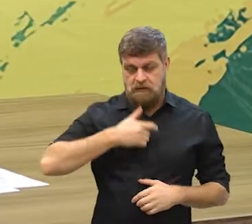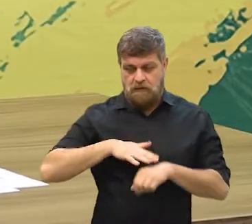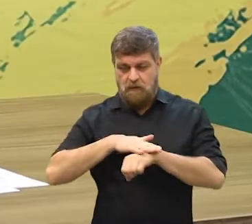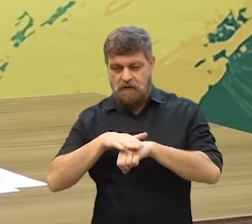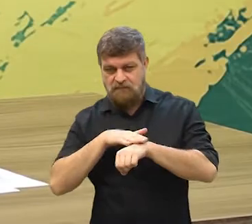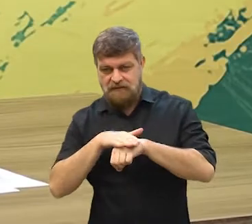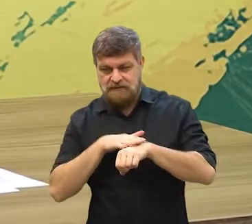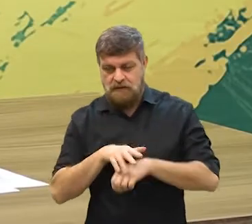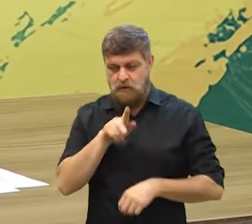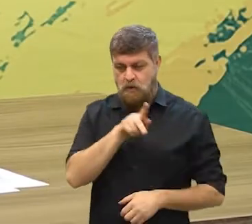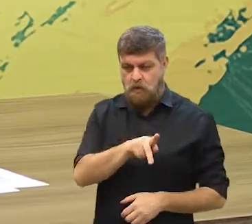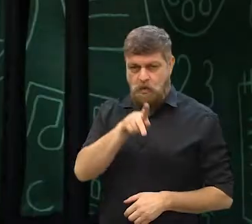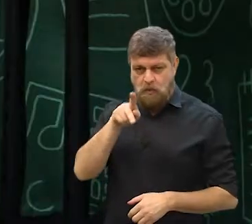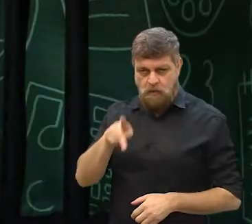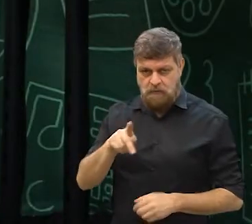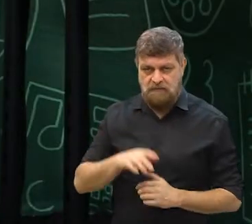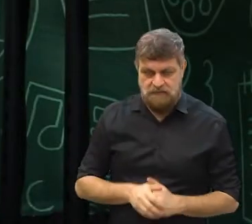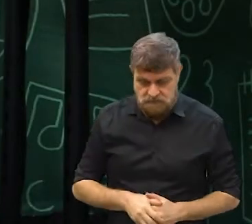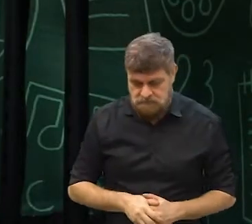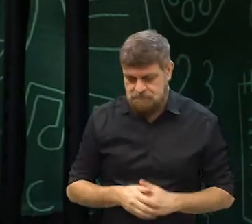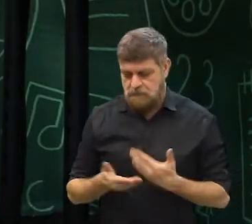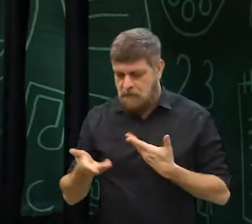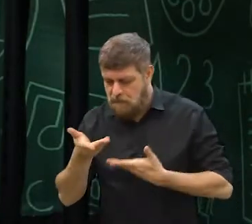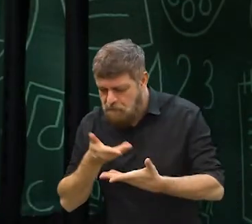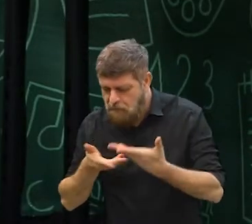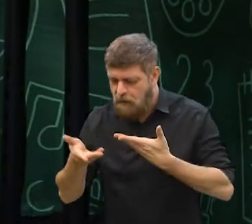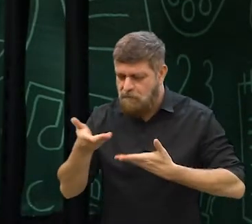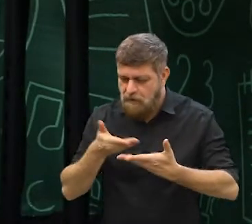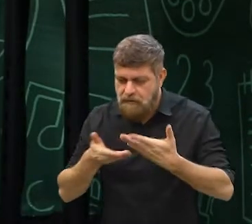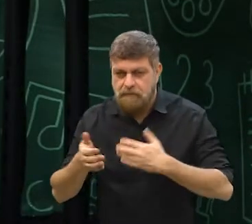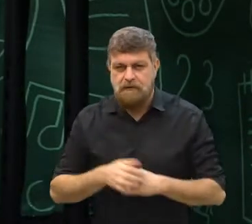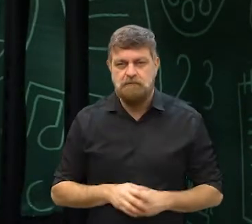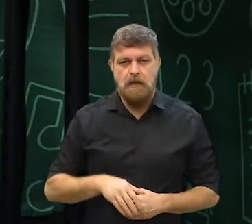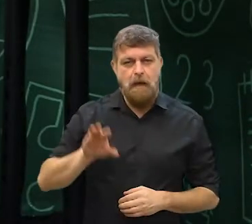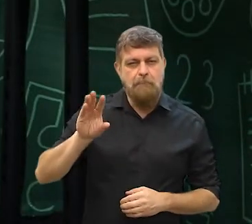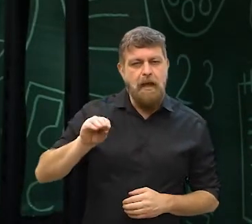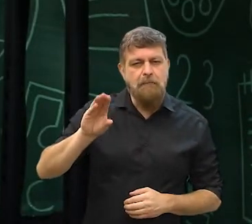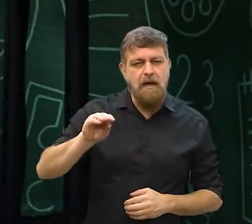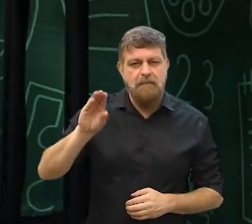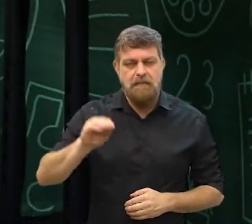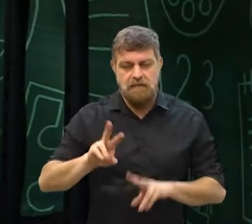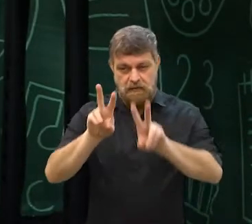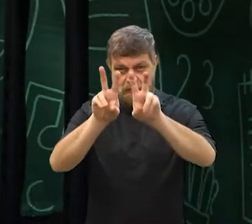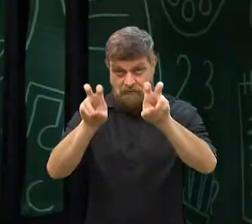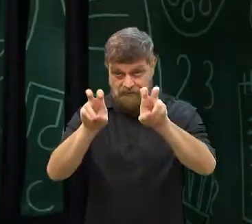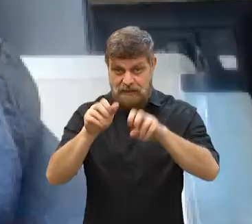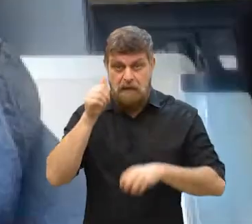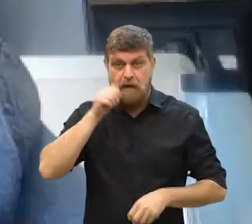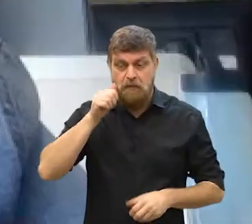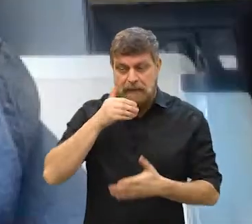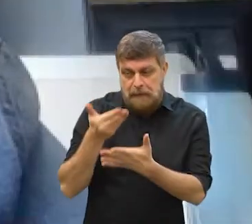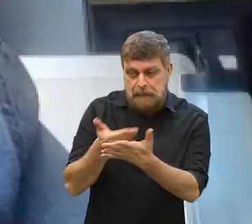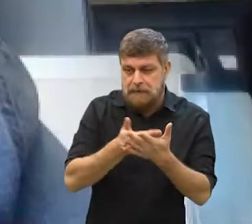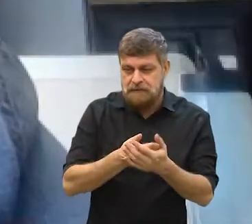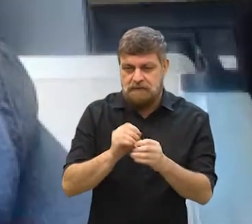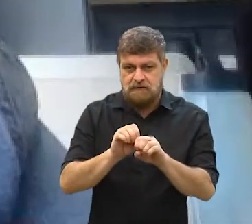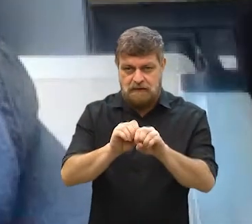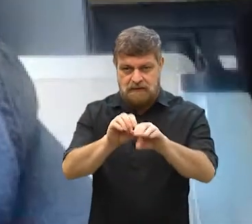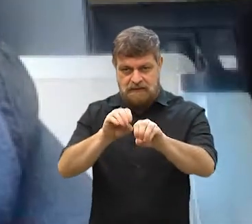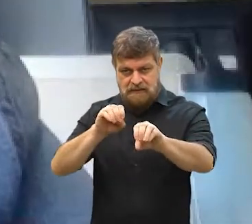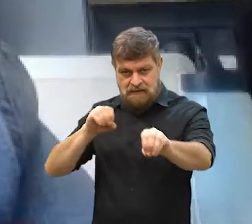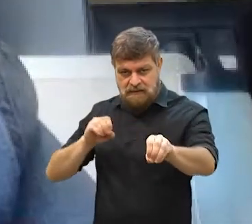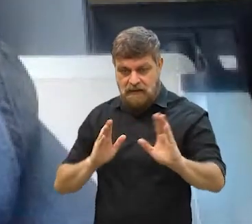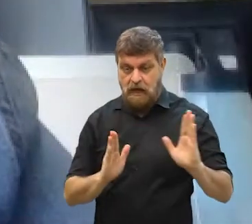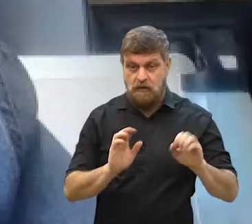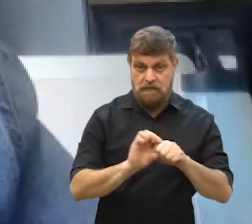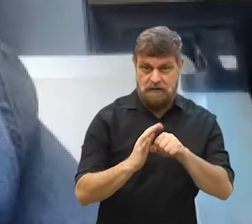com o professor, né, o Francisco Borges, falando a respeito dessa situação, porque a educação online durante a